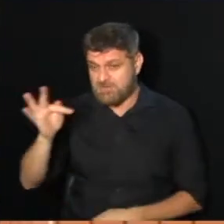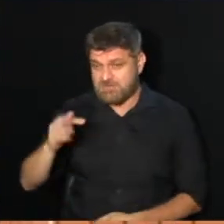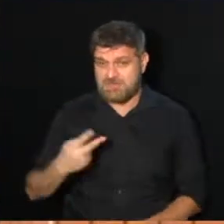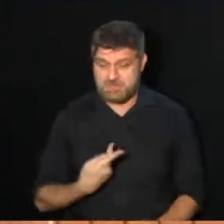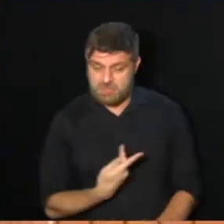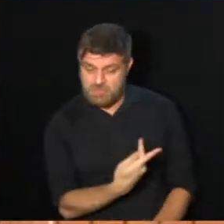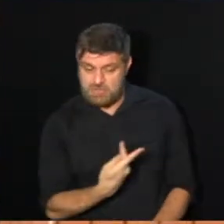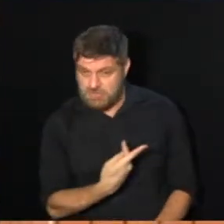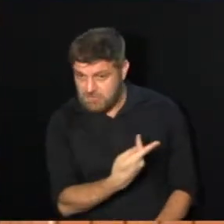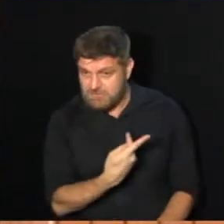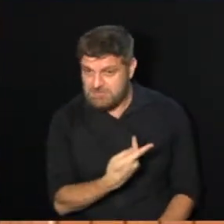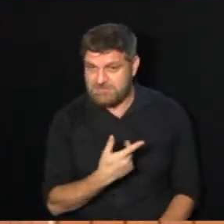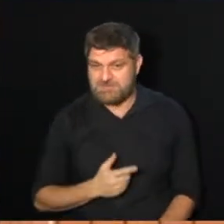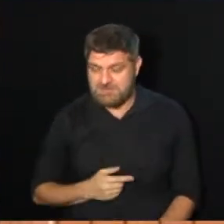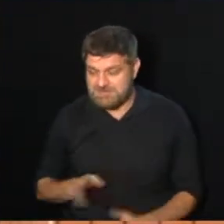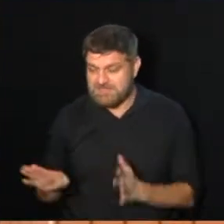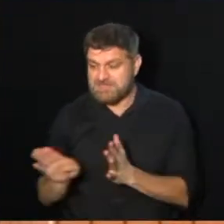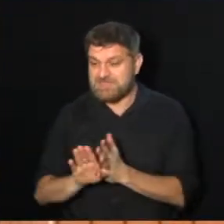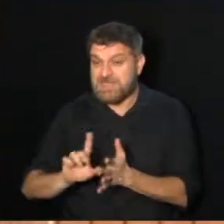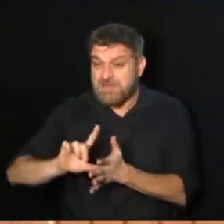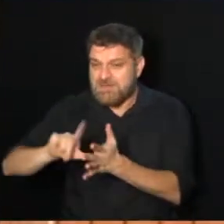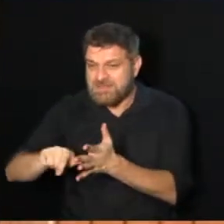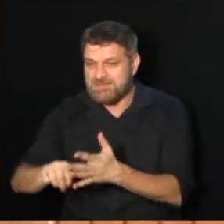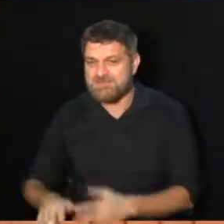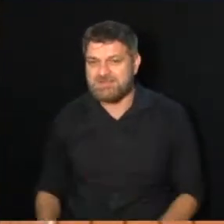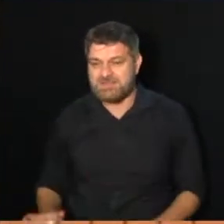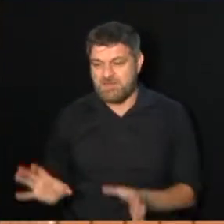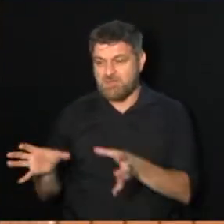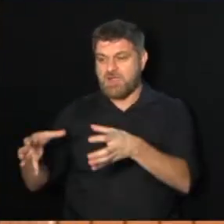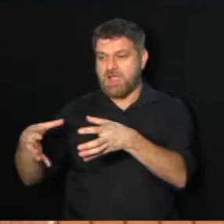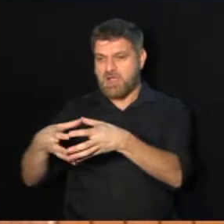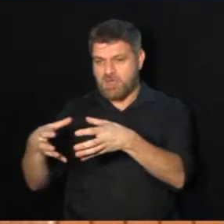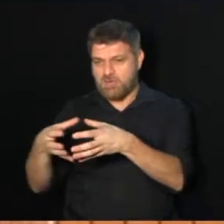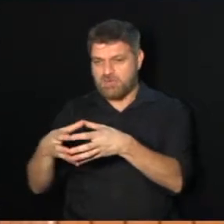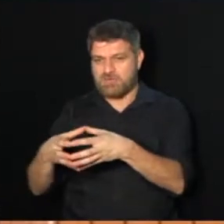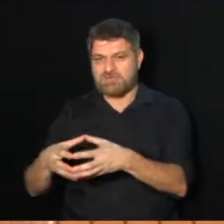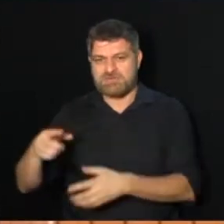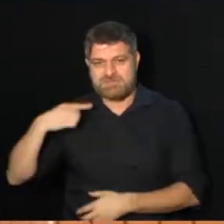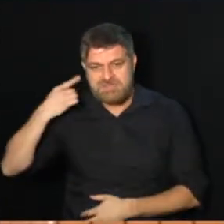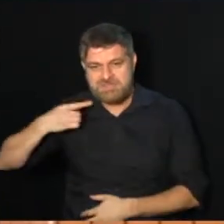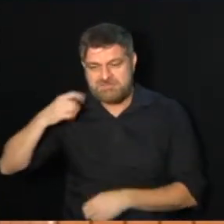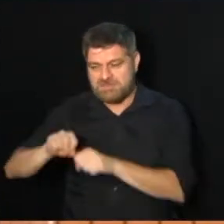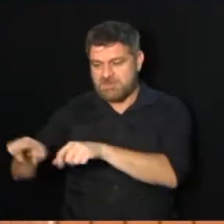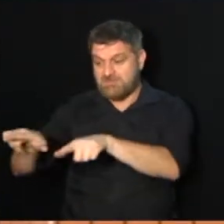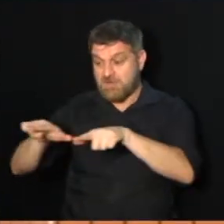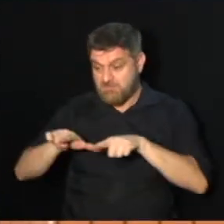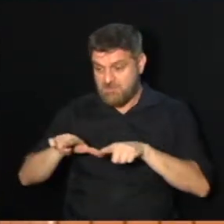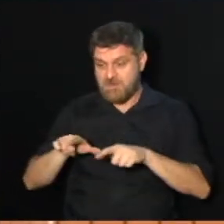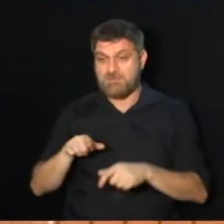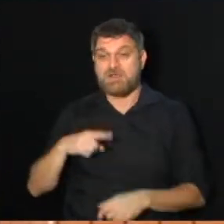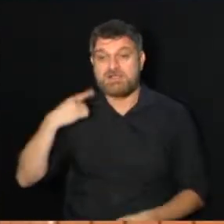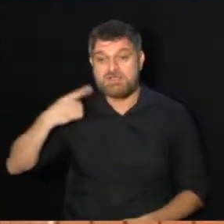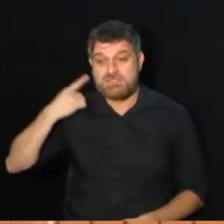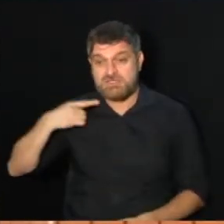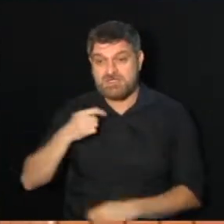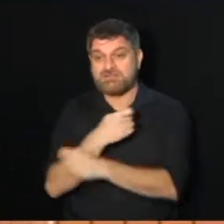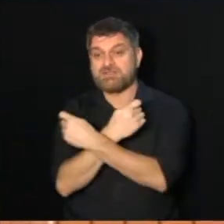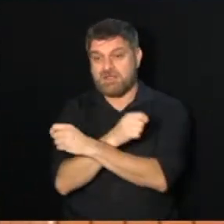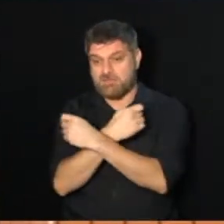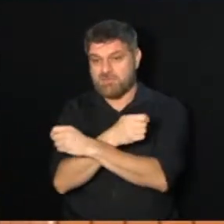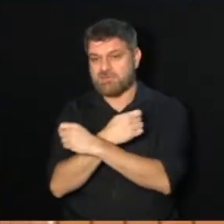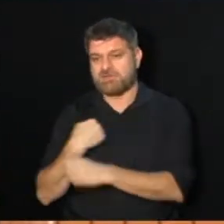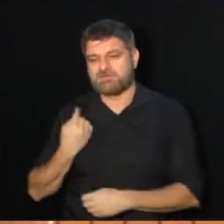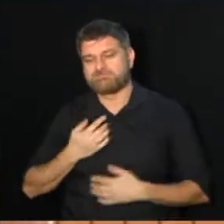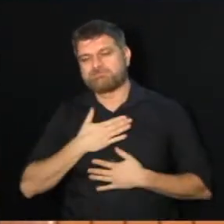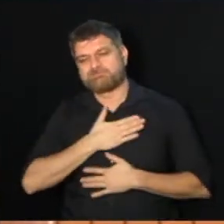dois que integram, né, o grupo de formandos lá da Faculdade de Direito da PUC, muito nos honra. Então,